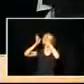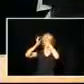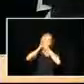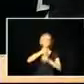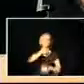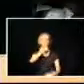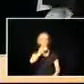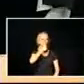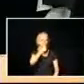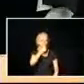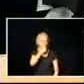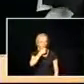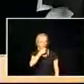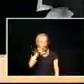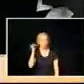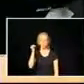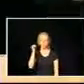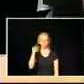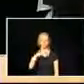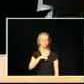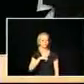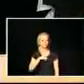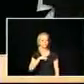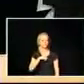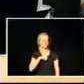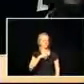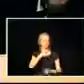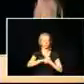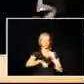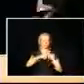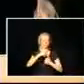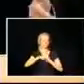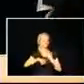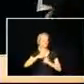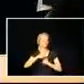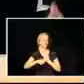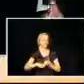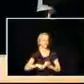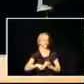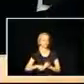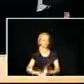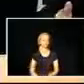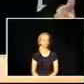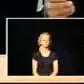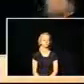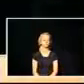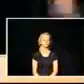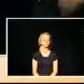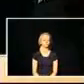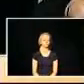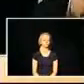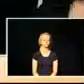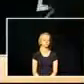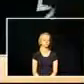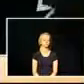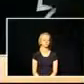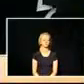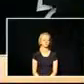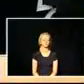para a cidade. Estão aqui, inclusive, junto com os servidores, já reivindicando a questão da manutenção do